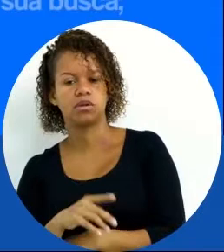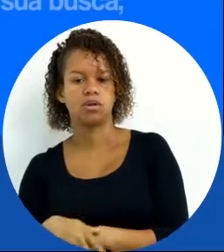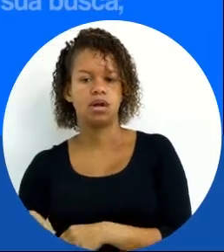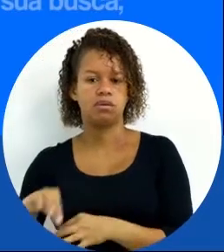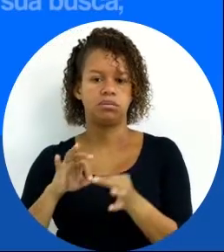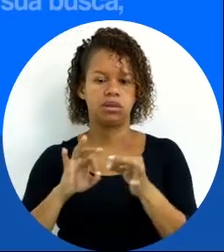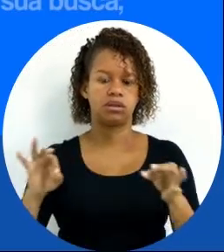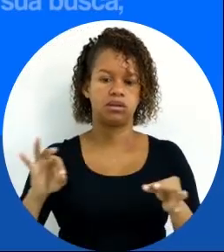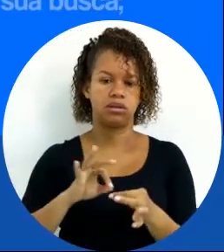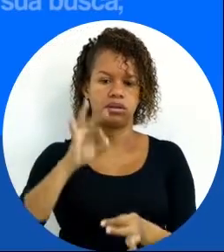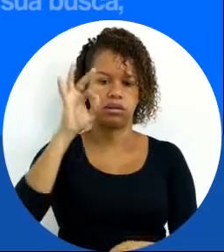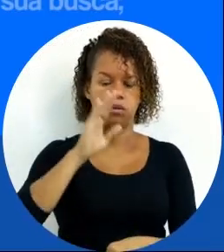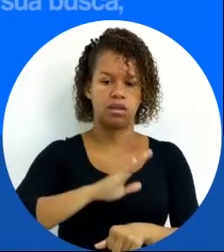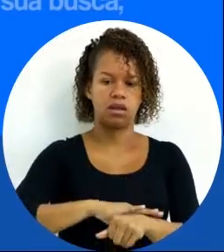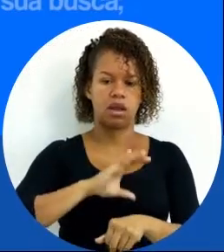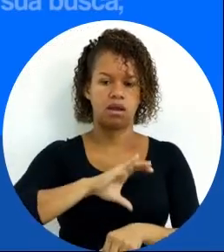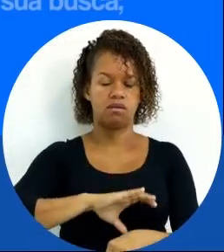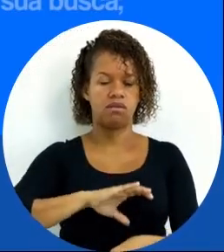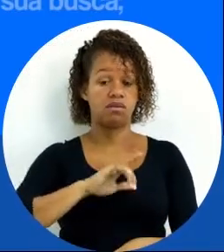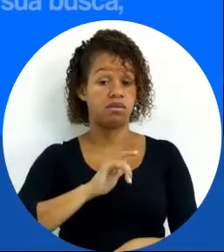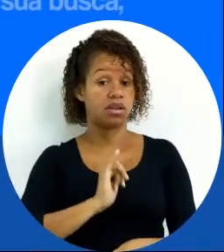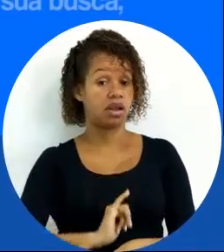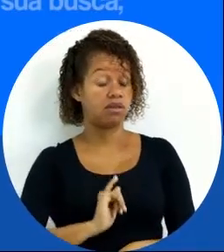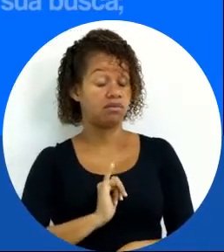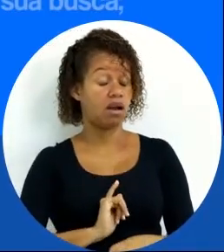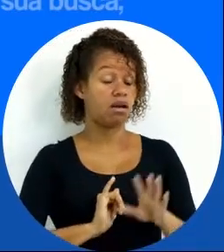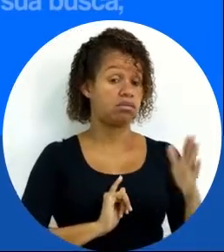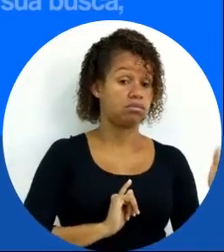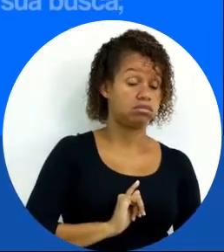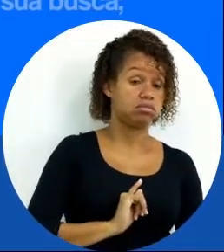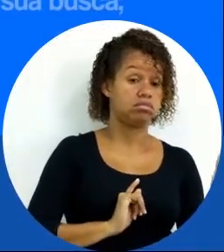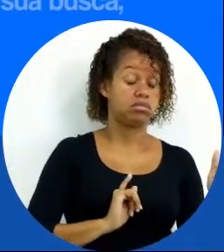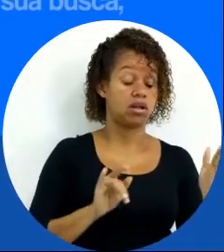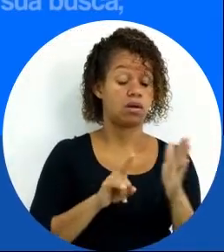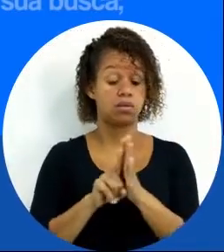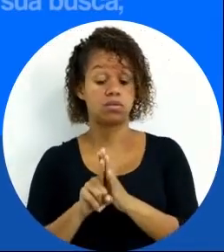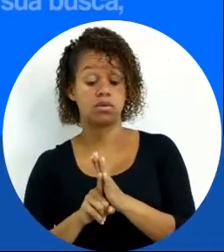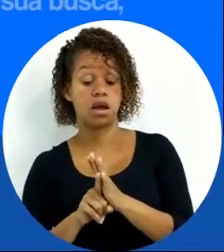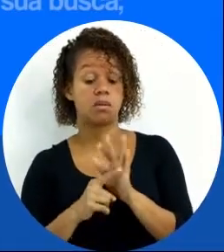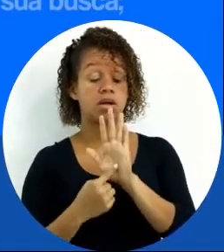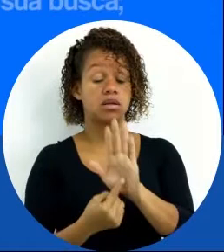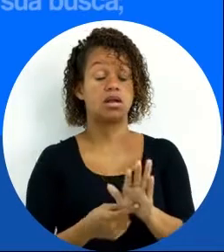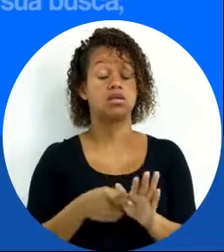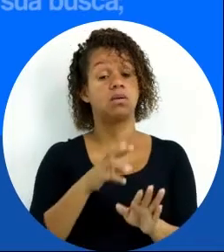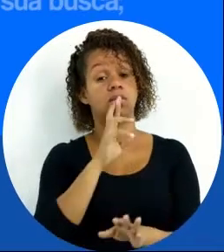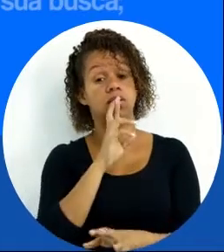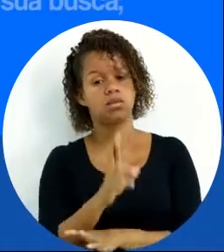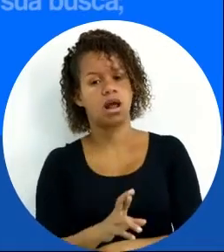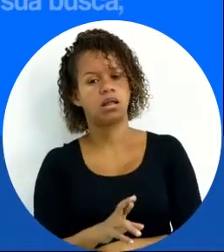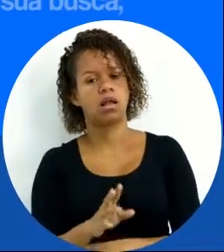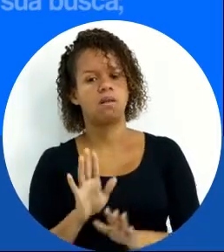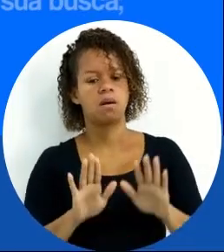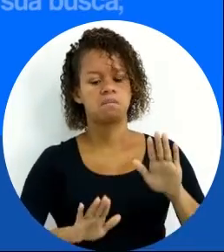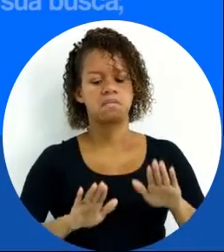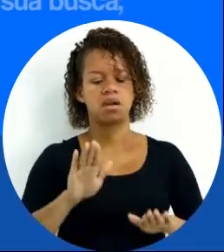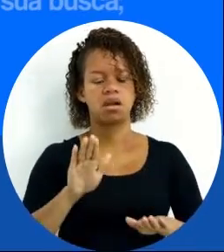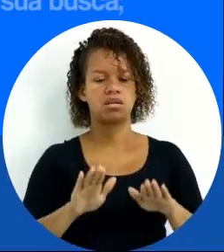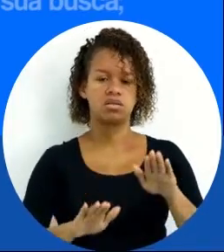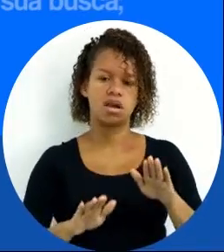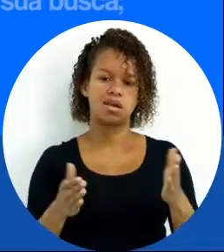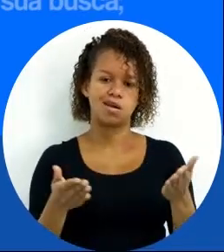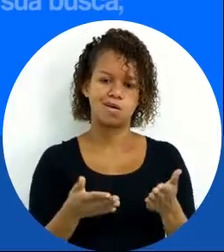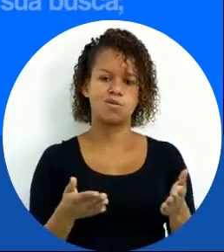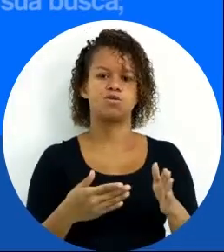vai medir o intervalo médio entre o momento da consulta e a apresentação dos resultados, é uma métrica que hoje,